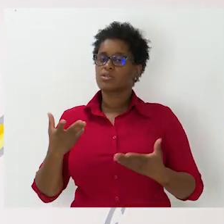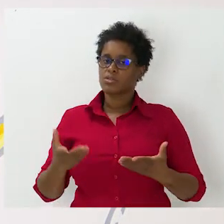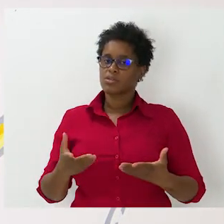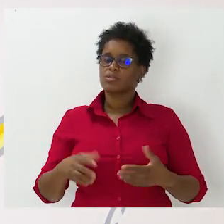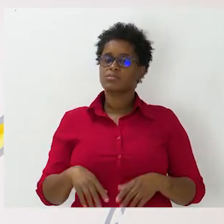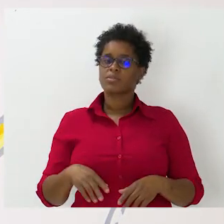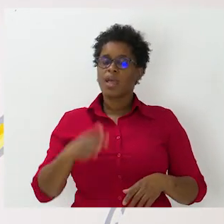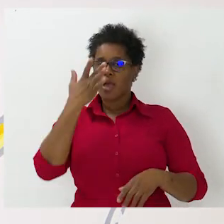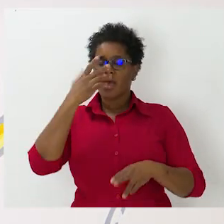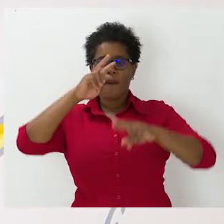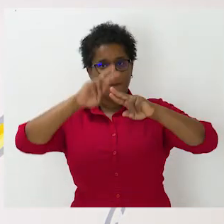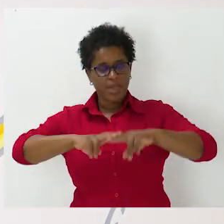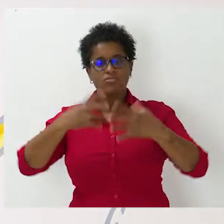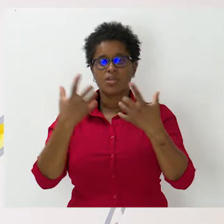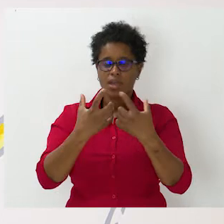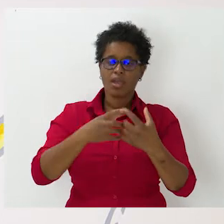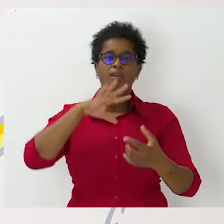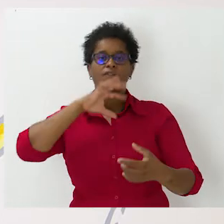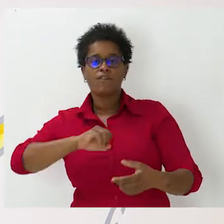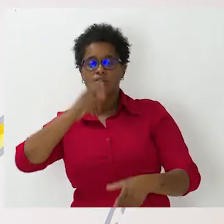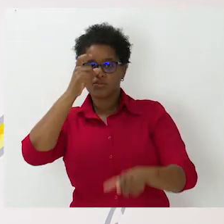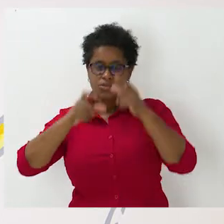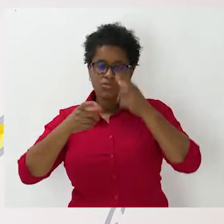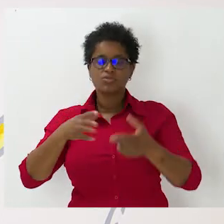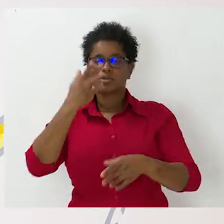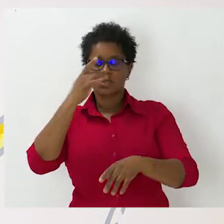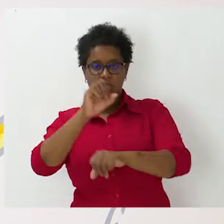Prisioneiros de guerras, filhos de escravos.